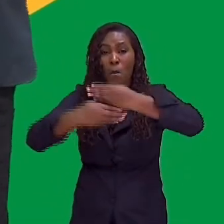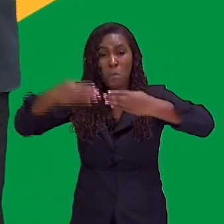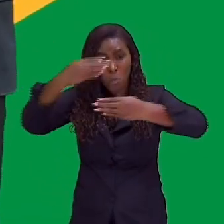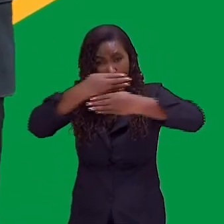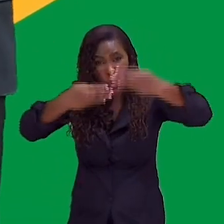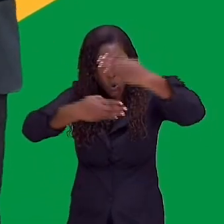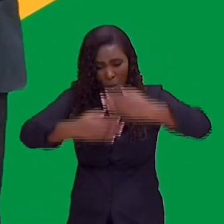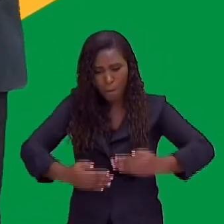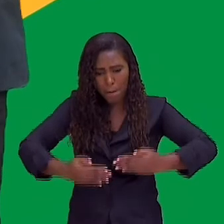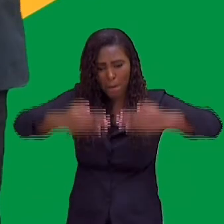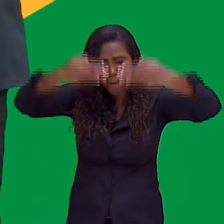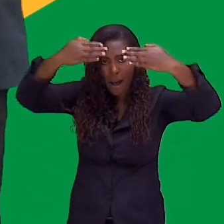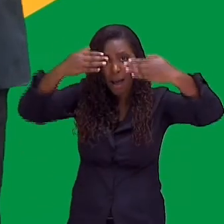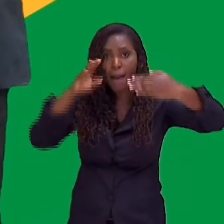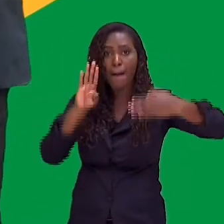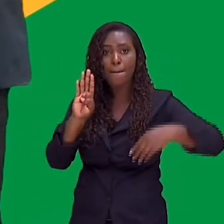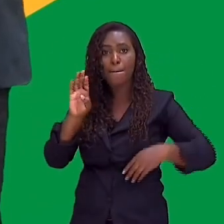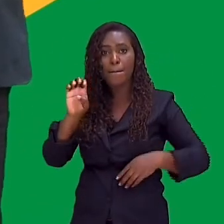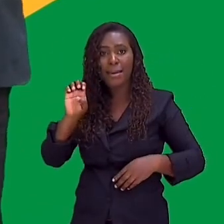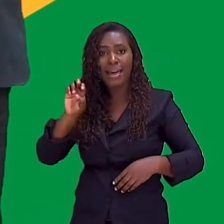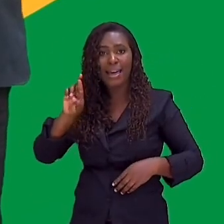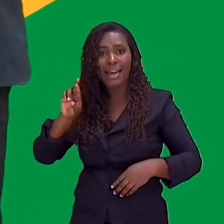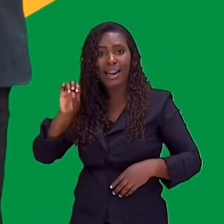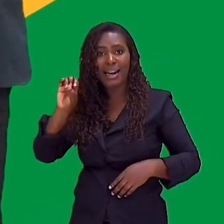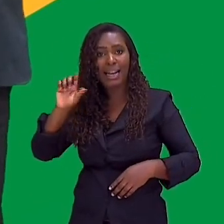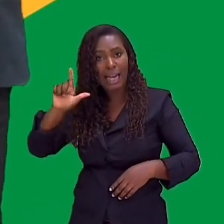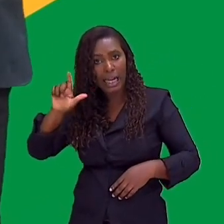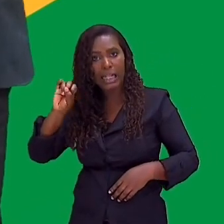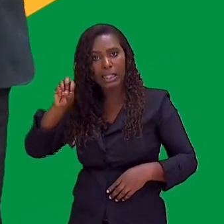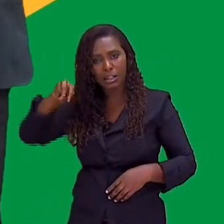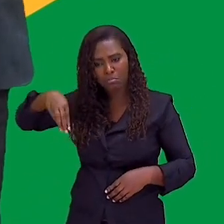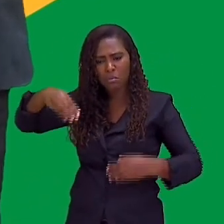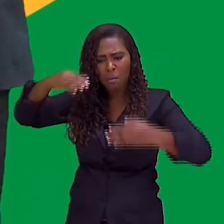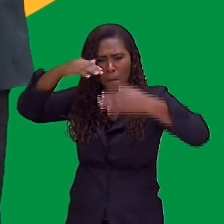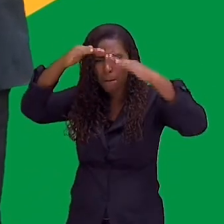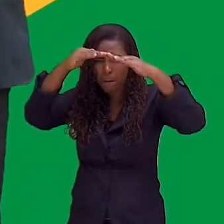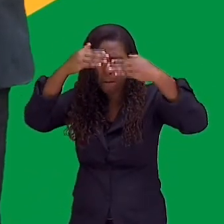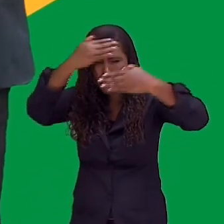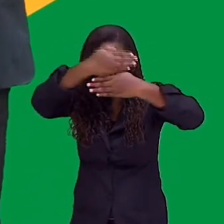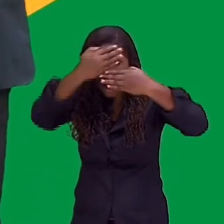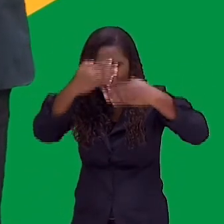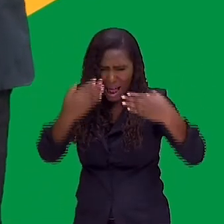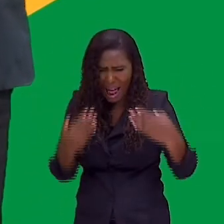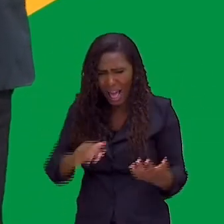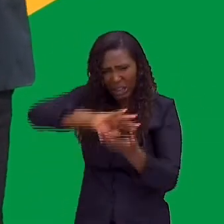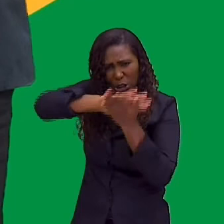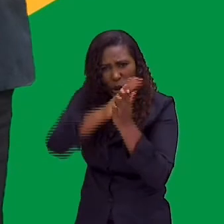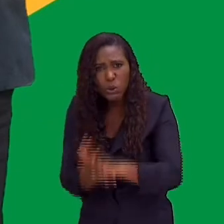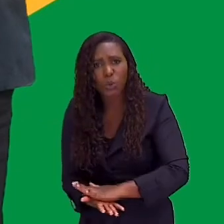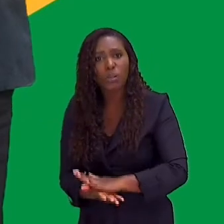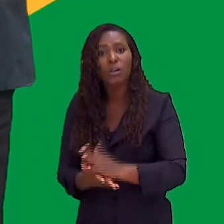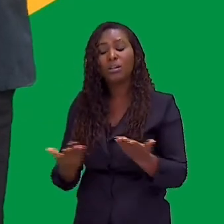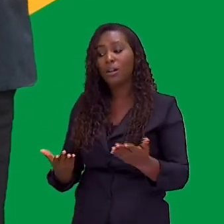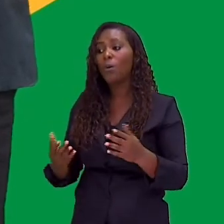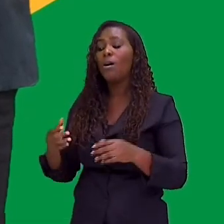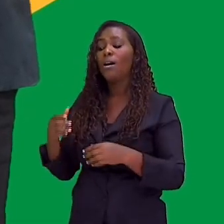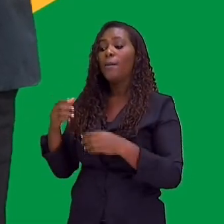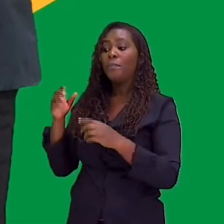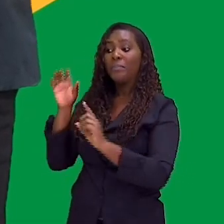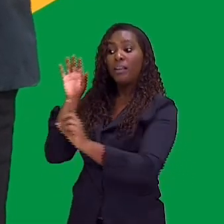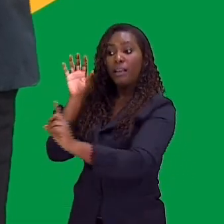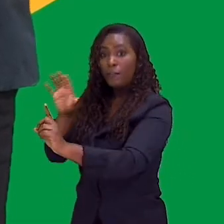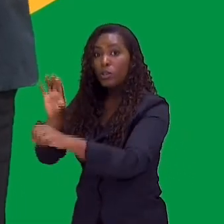nossa união, nós temos a força, sejamos capazes de mudar essa realidade. A